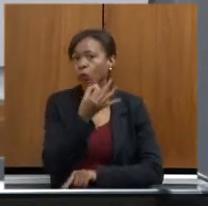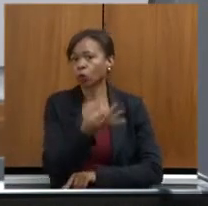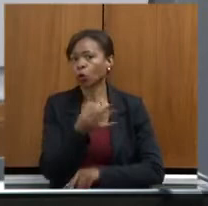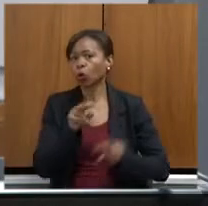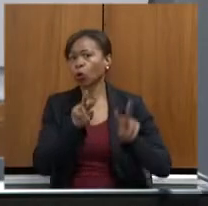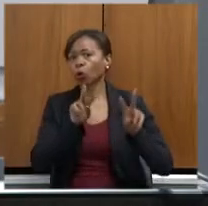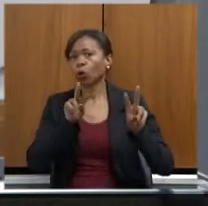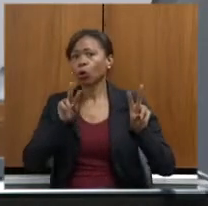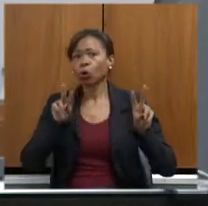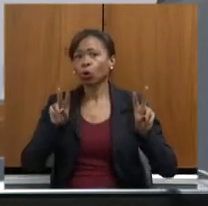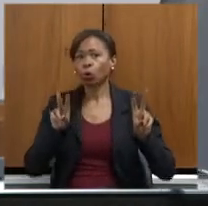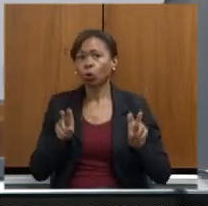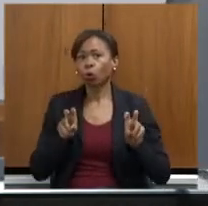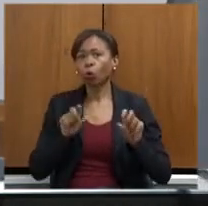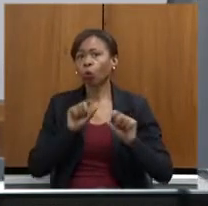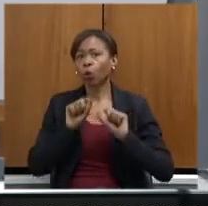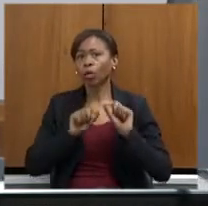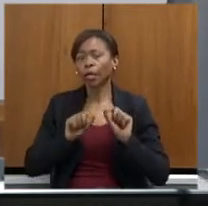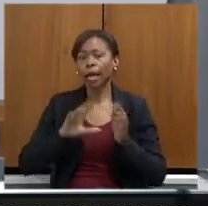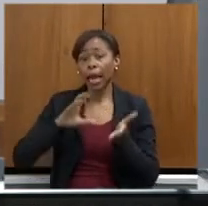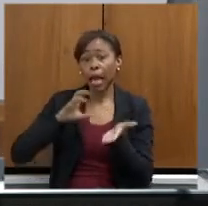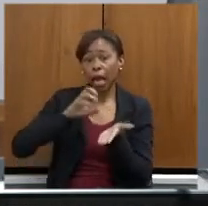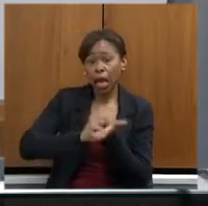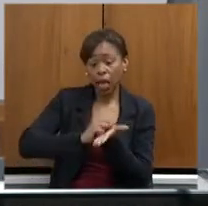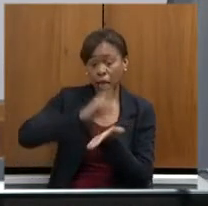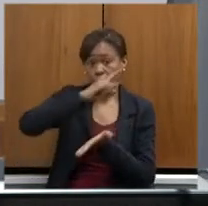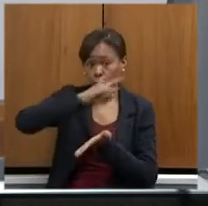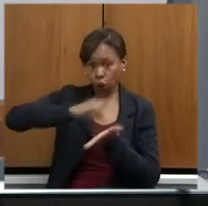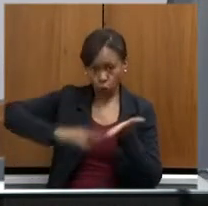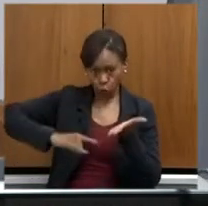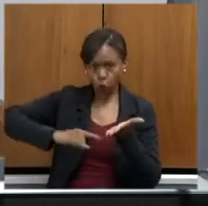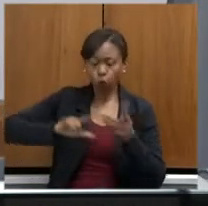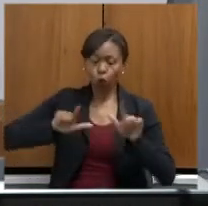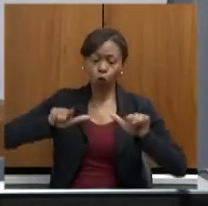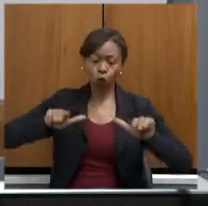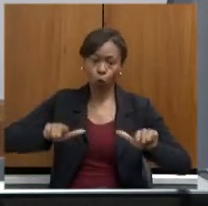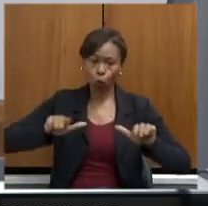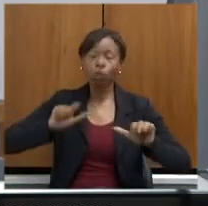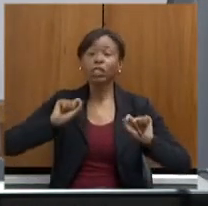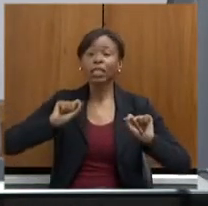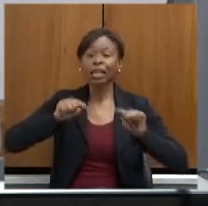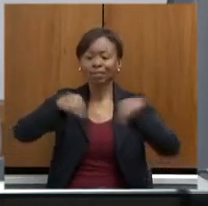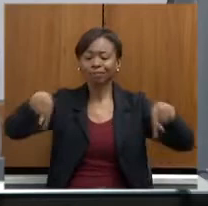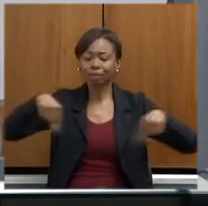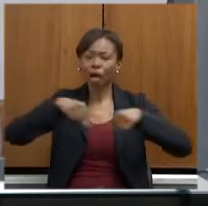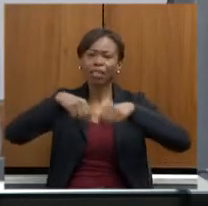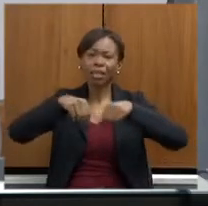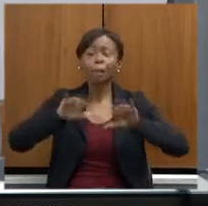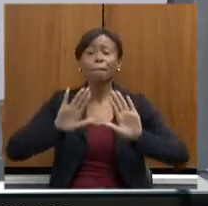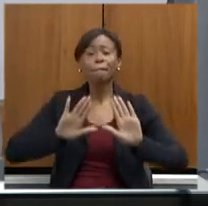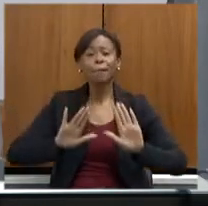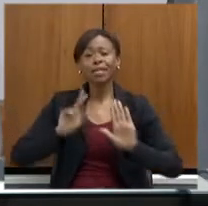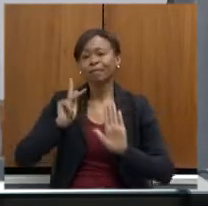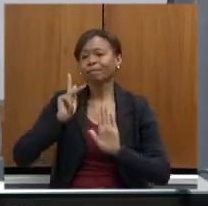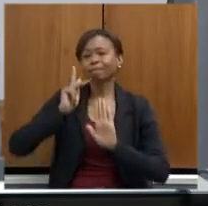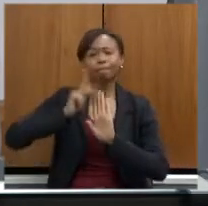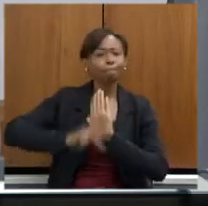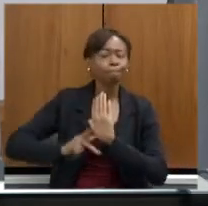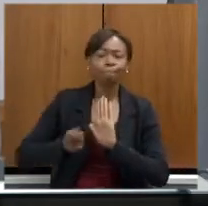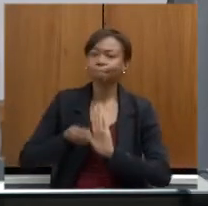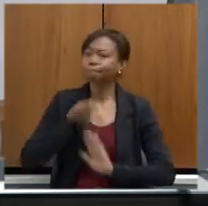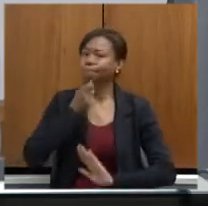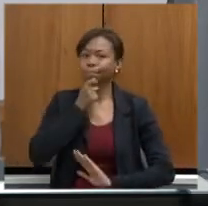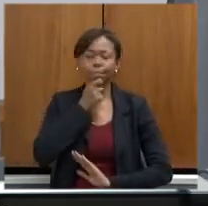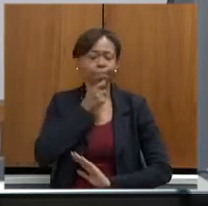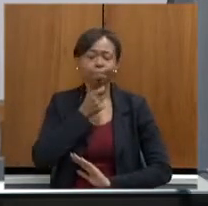a questão do carro nessa questão da regularização fundiária mas esse projeto infelizmente nós não conseguimos colocar